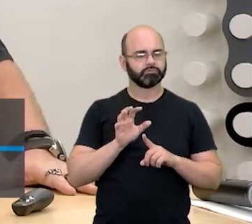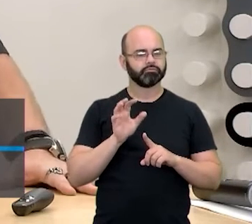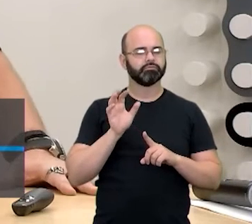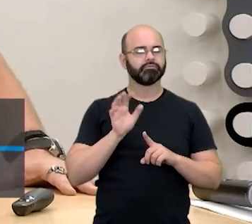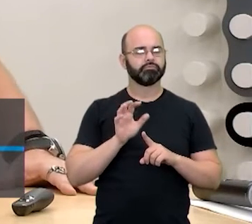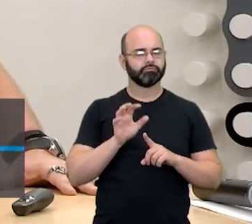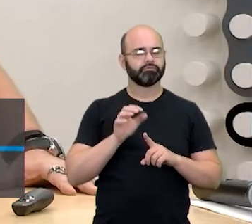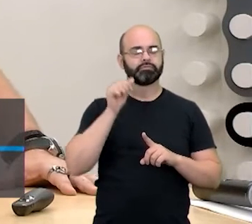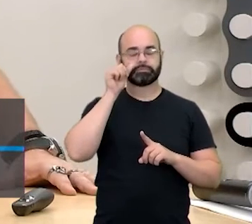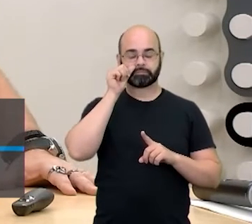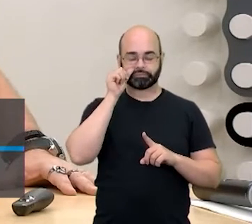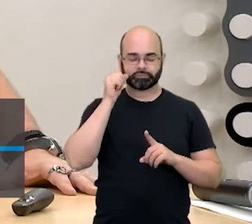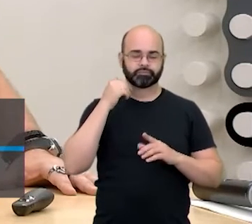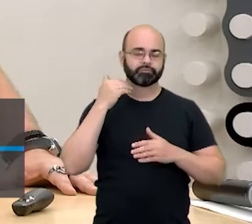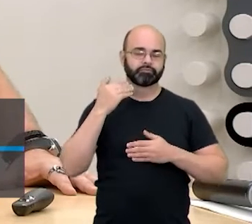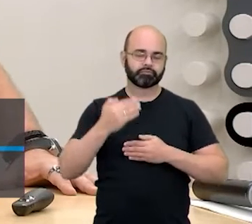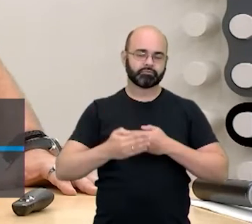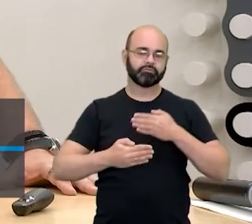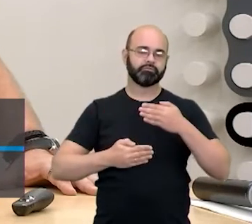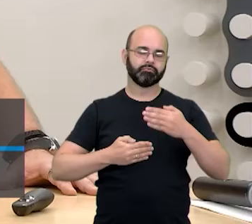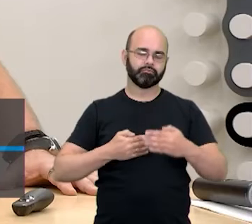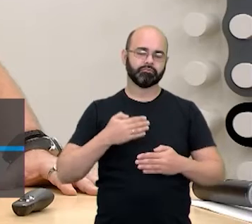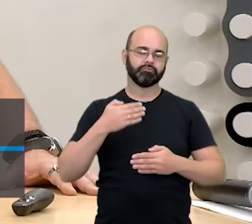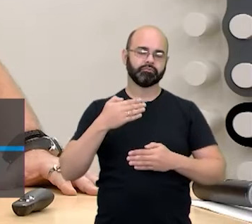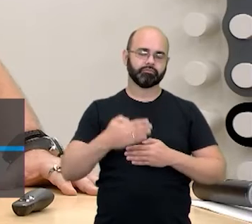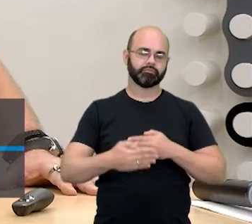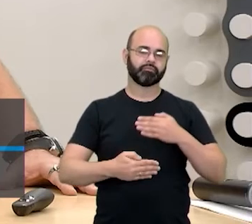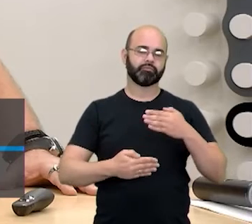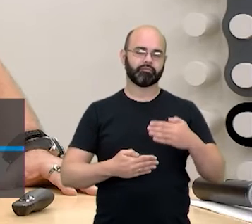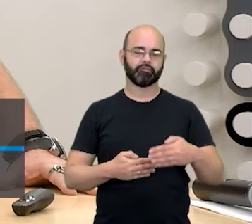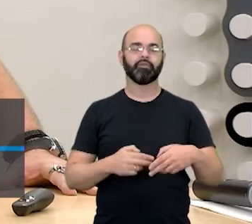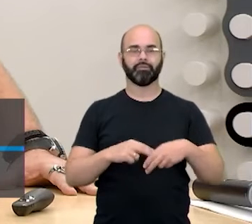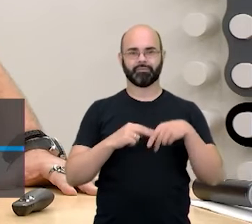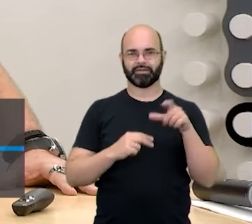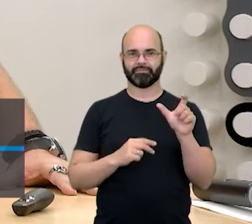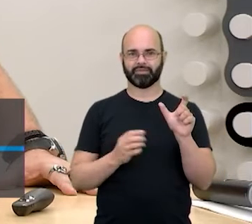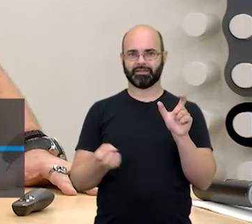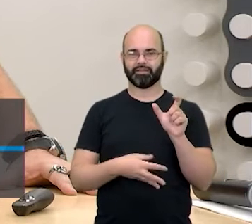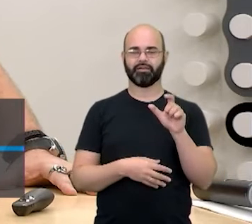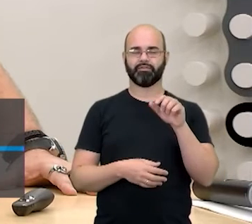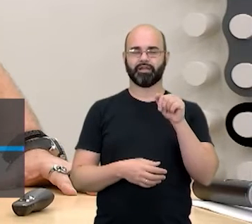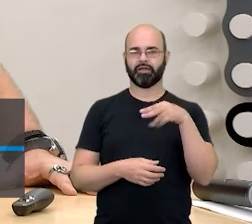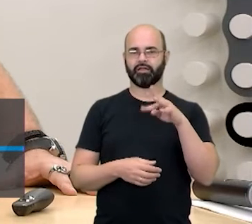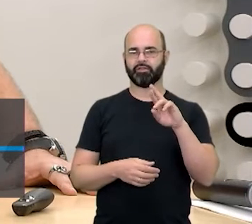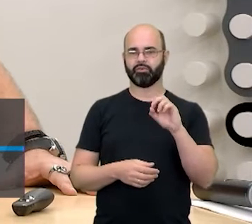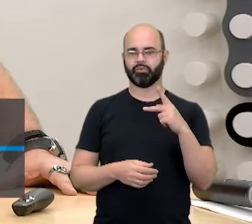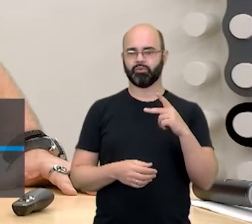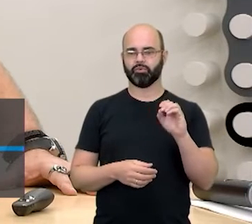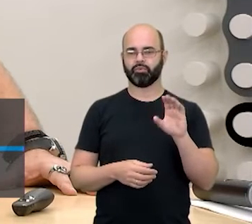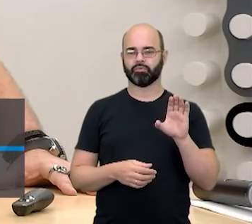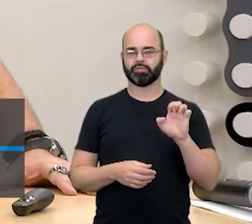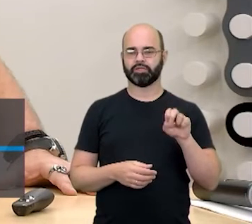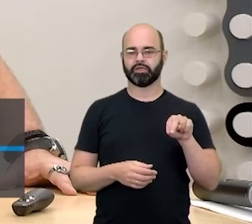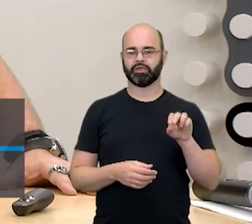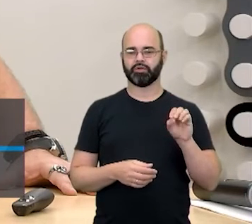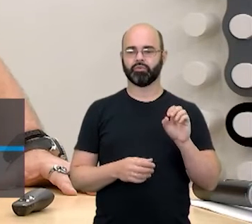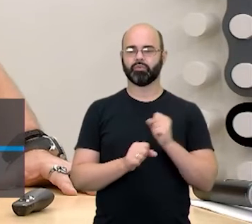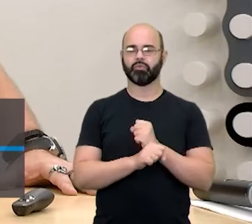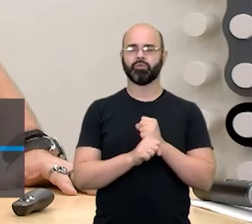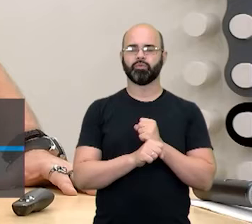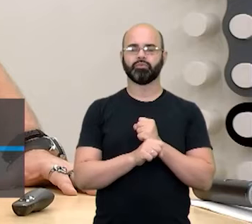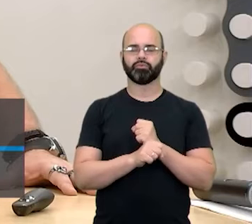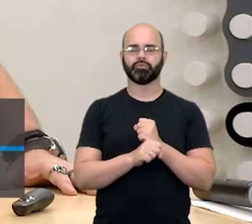que né, esse novo termo aí, dizendo aí do antropoceno, que já vem aí de um estudo aí de mais ou menos